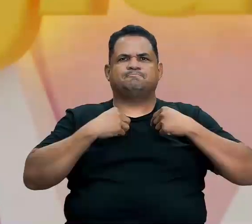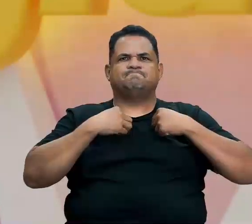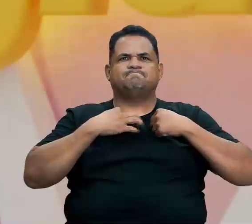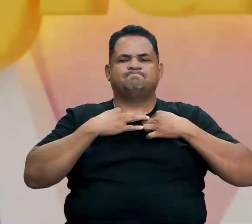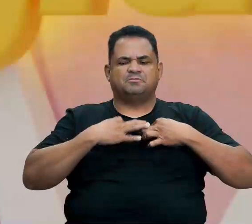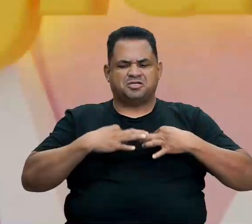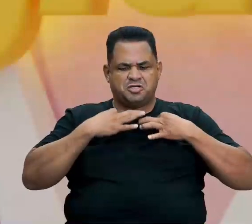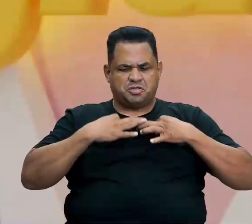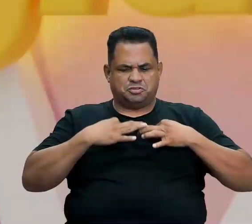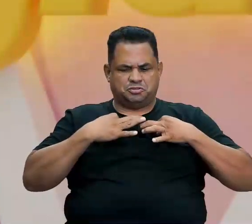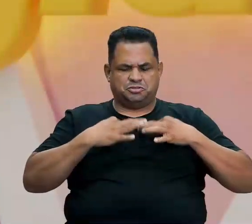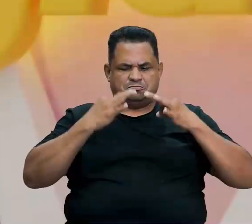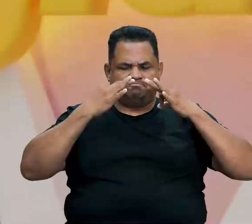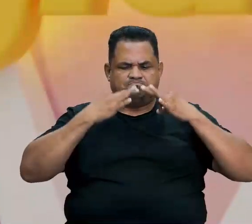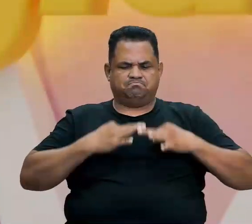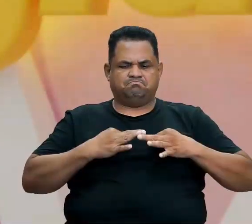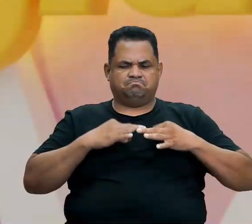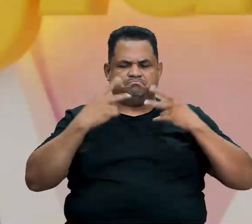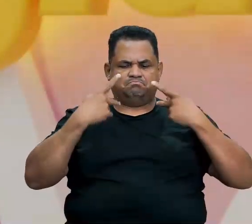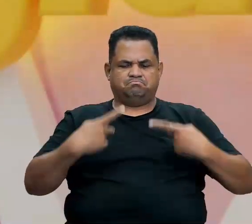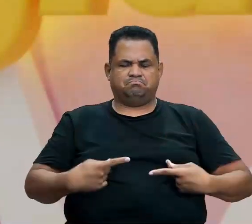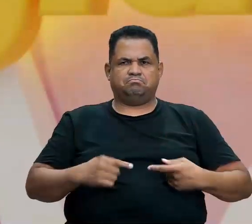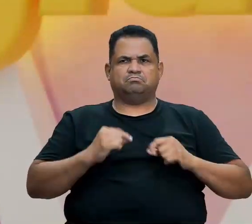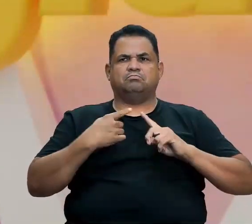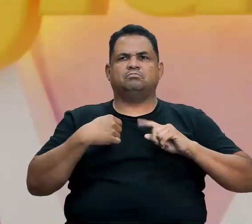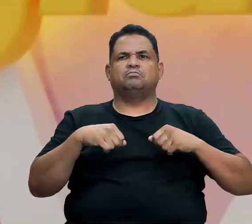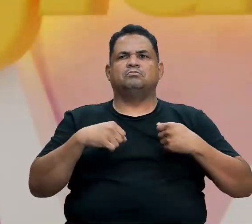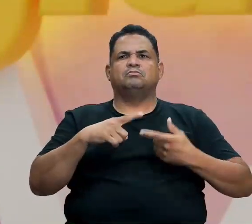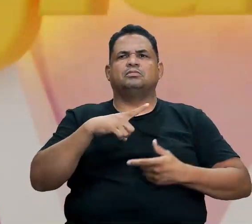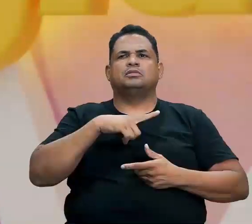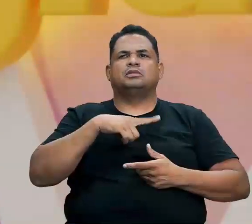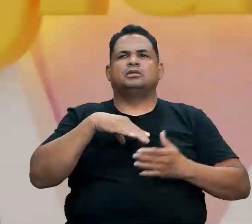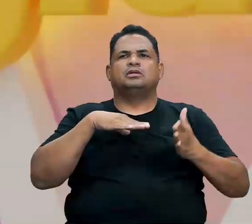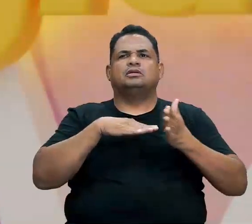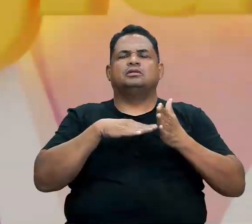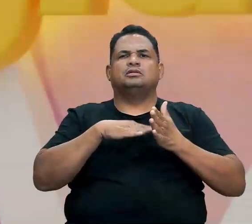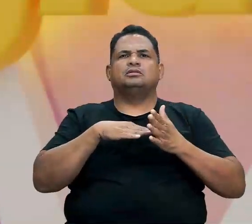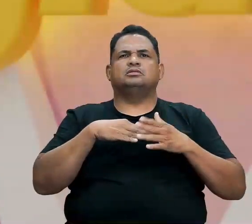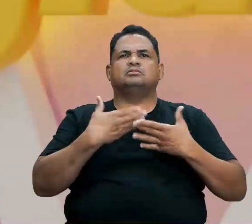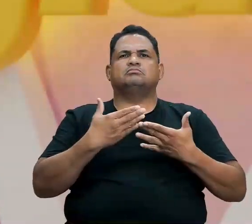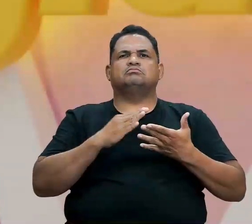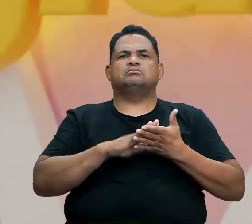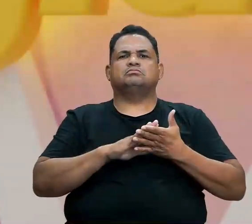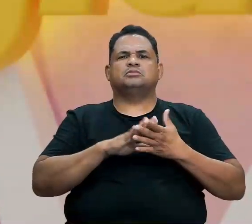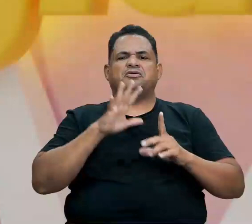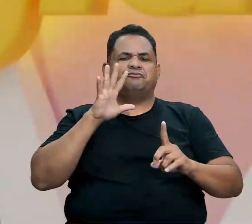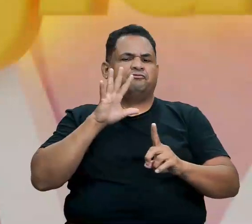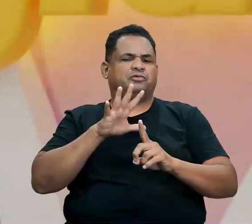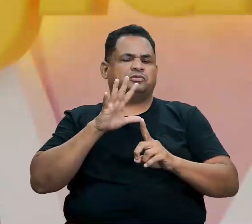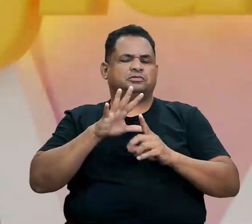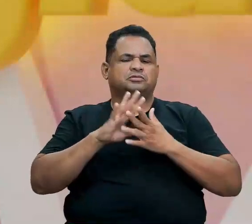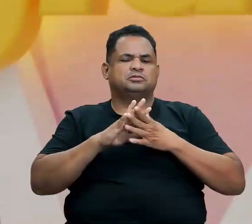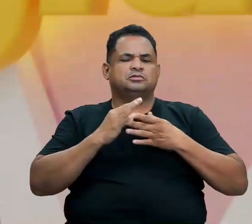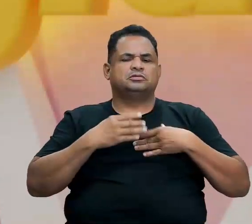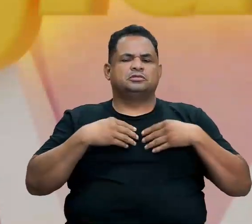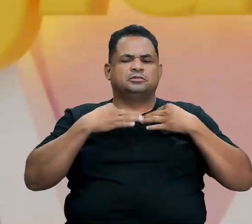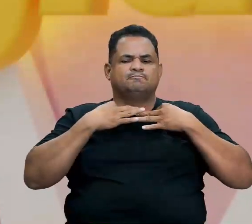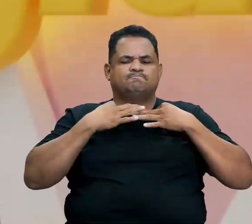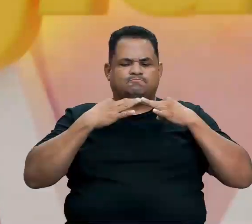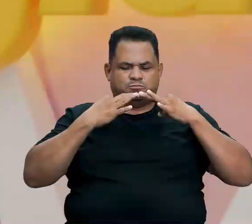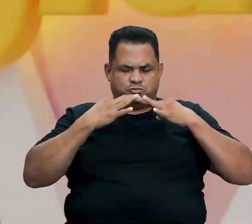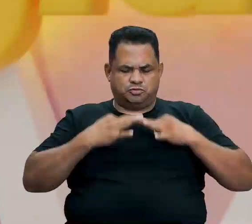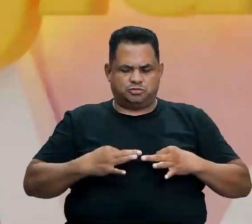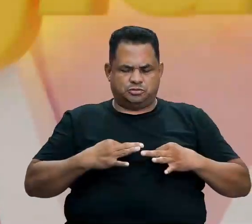ter um limite, né? Quando não fere a dignidade humana, ali da